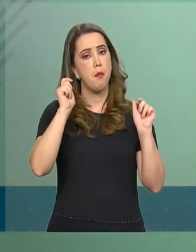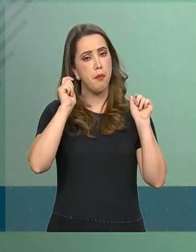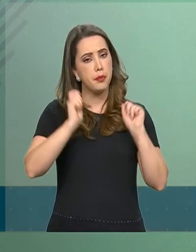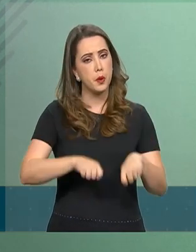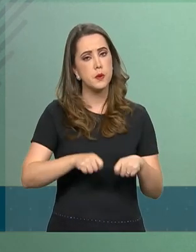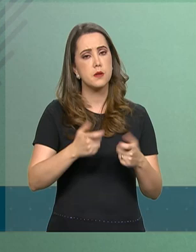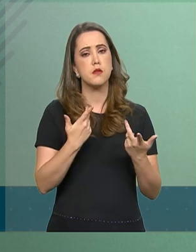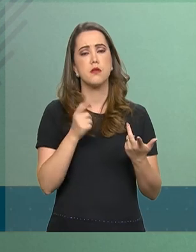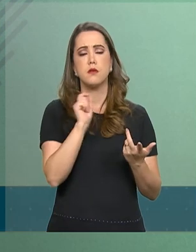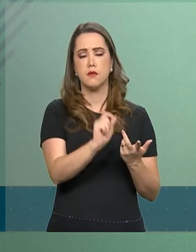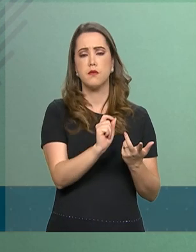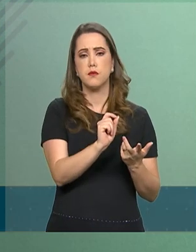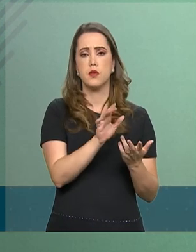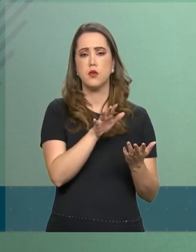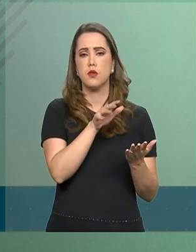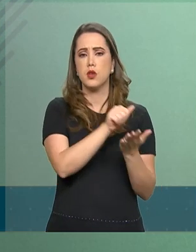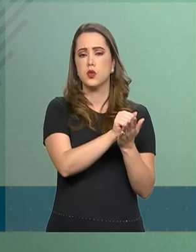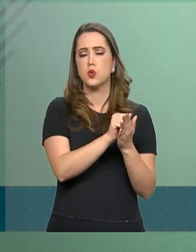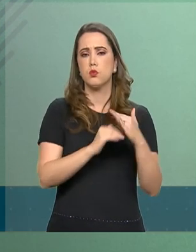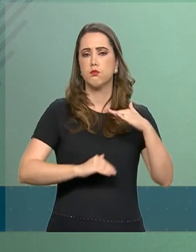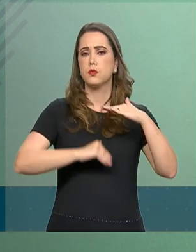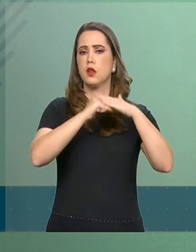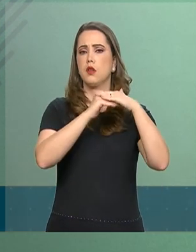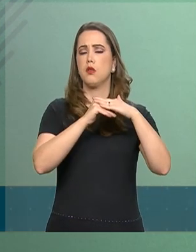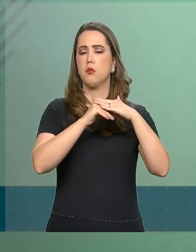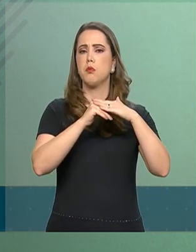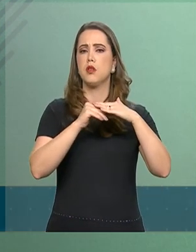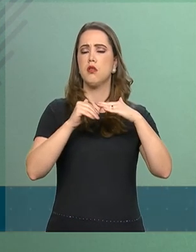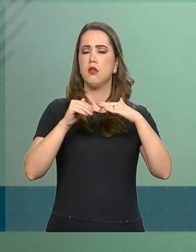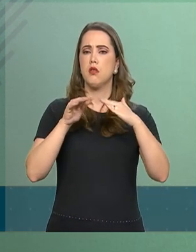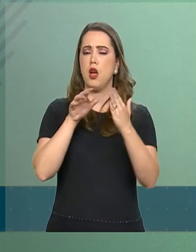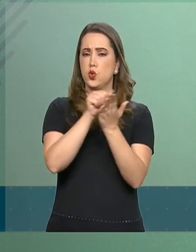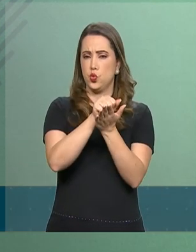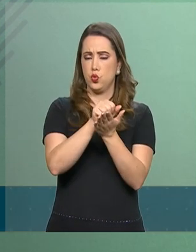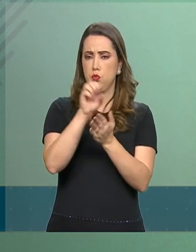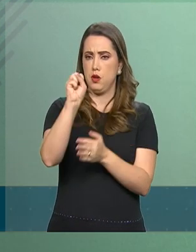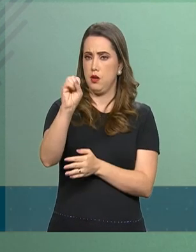responsabilidade na condução da justiça do nosso país